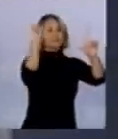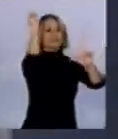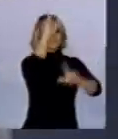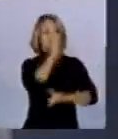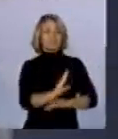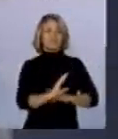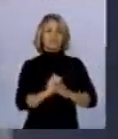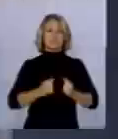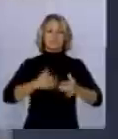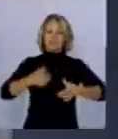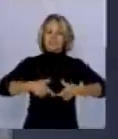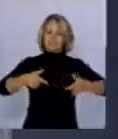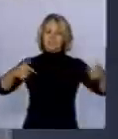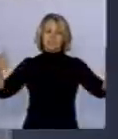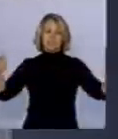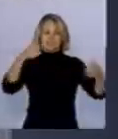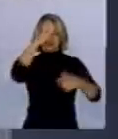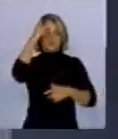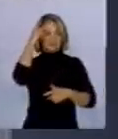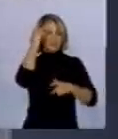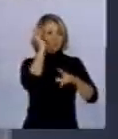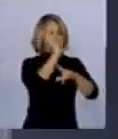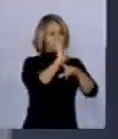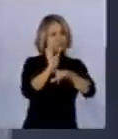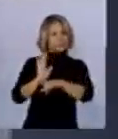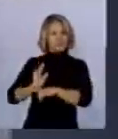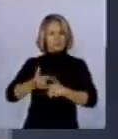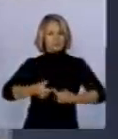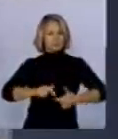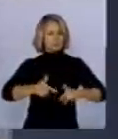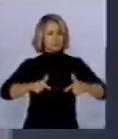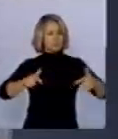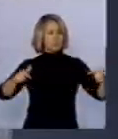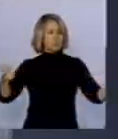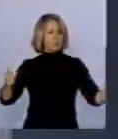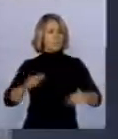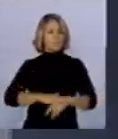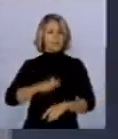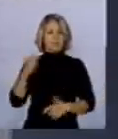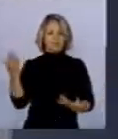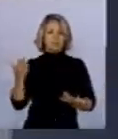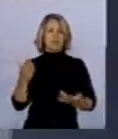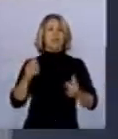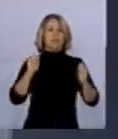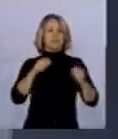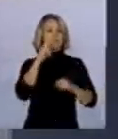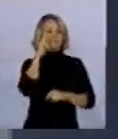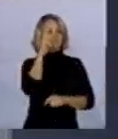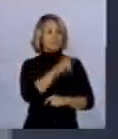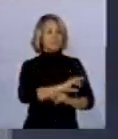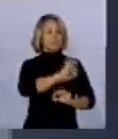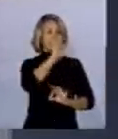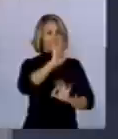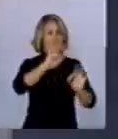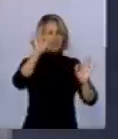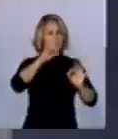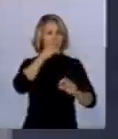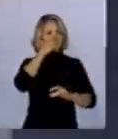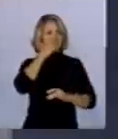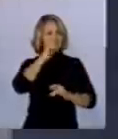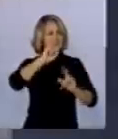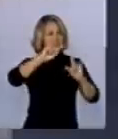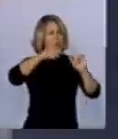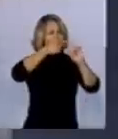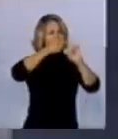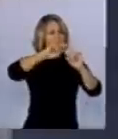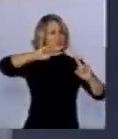2011 o público do cinema brasileiro praticamente dobrou de tamanho Como podemos ver nesse gráfico o público foi de 75 milhões para cerca de